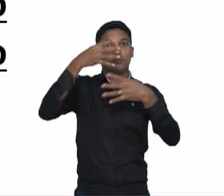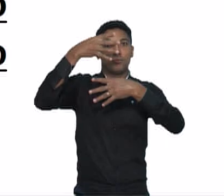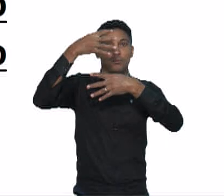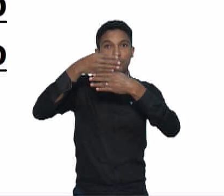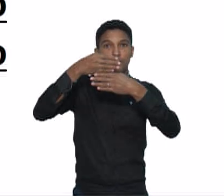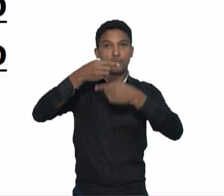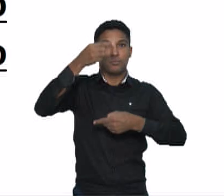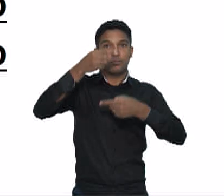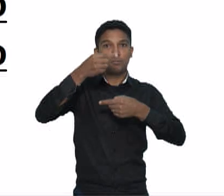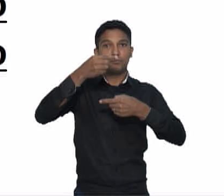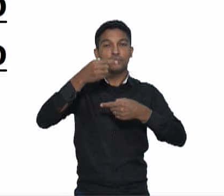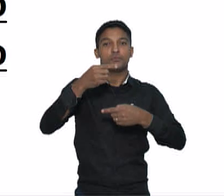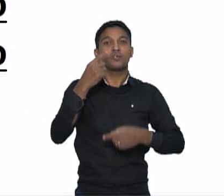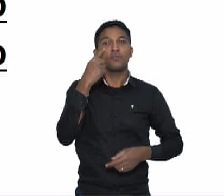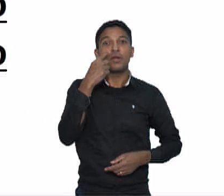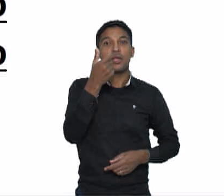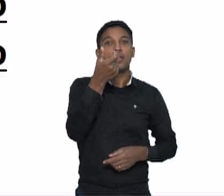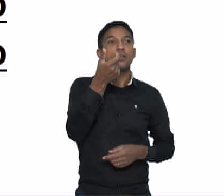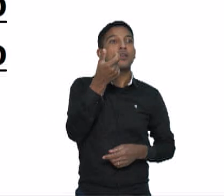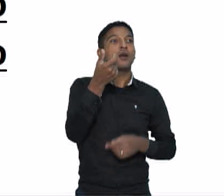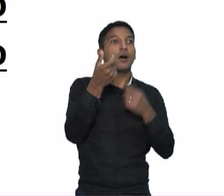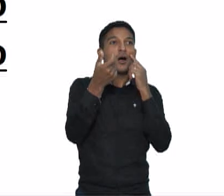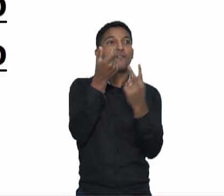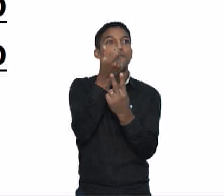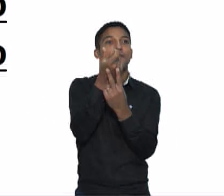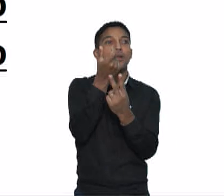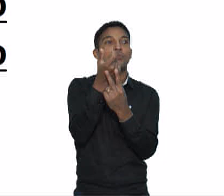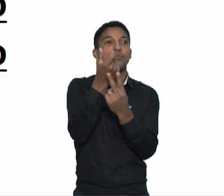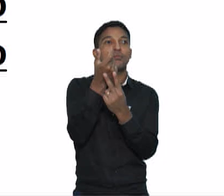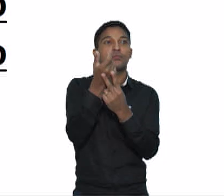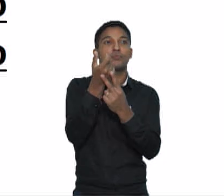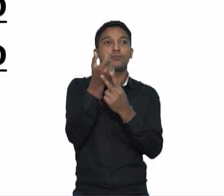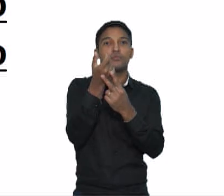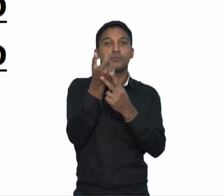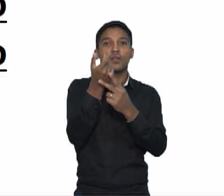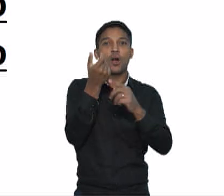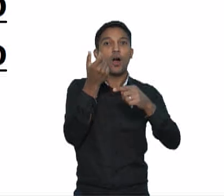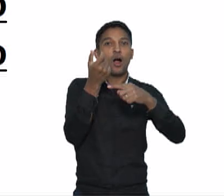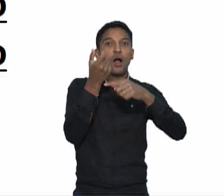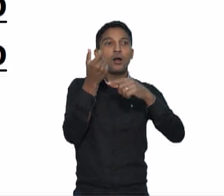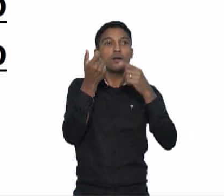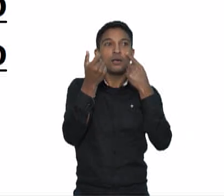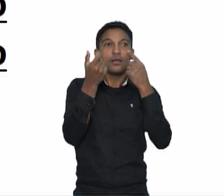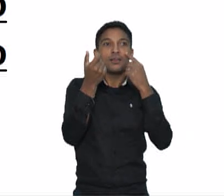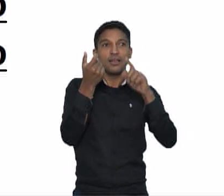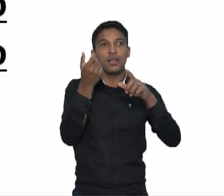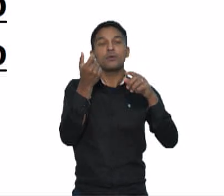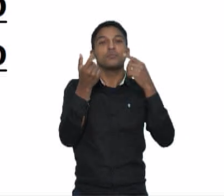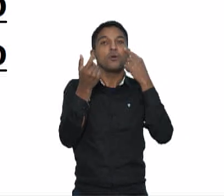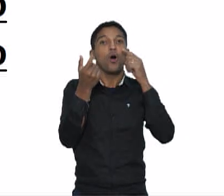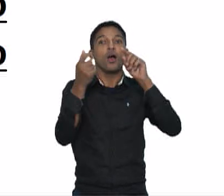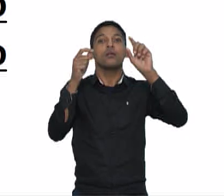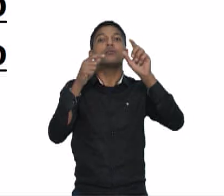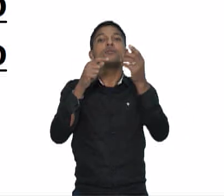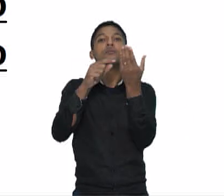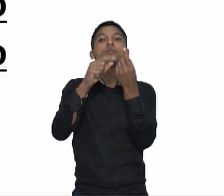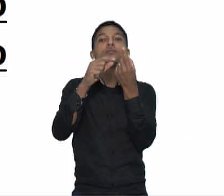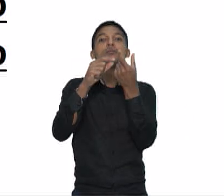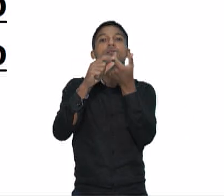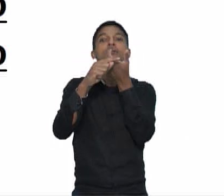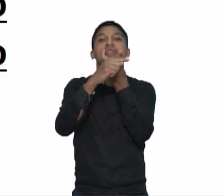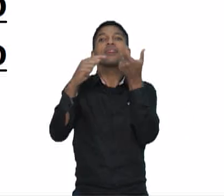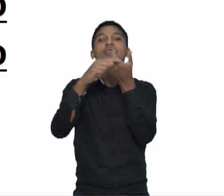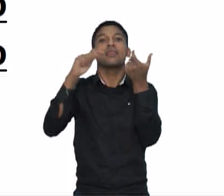E que tipo de objeto esse a está sendo representado, exigido pelo verbo. Pode